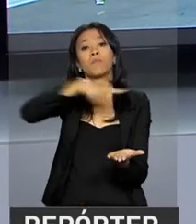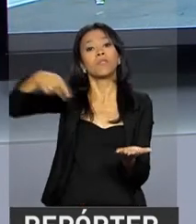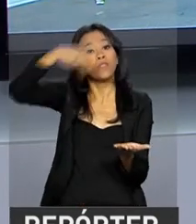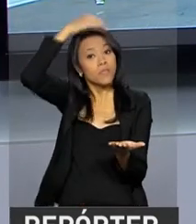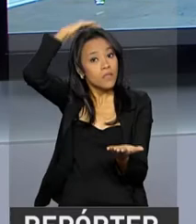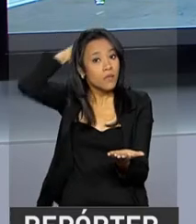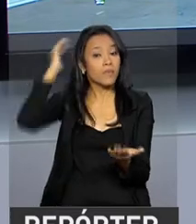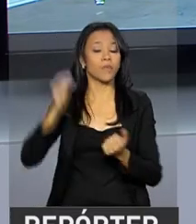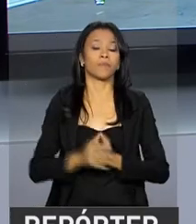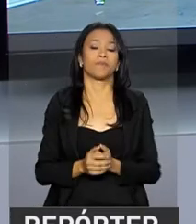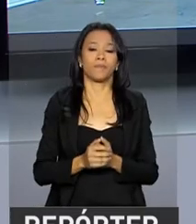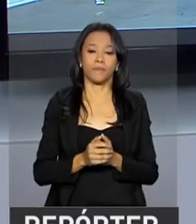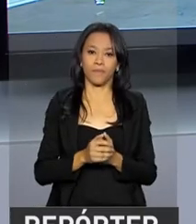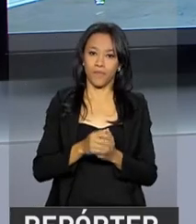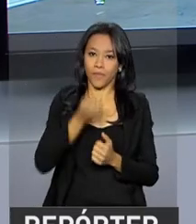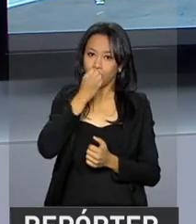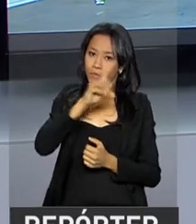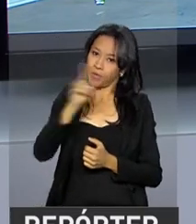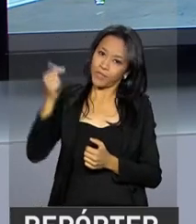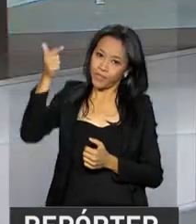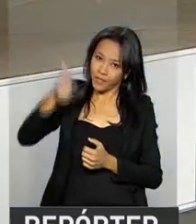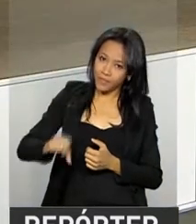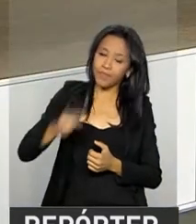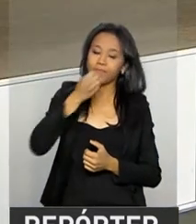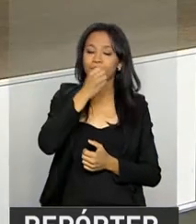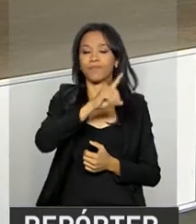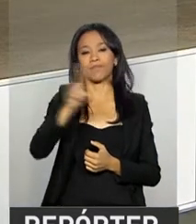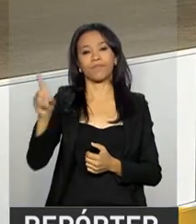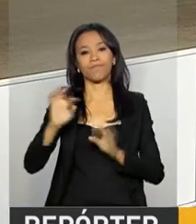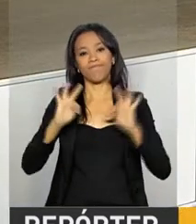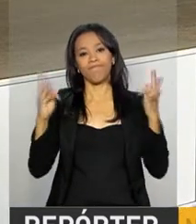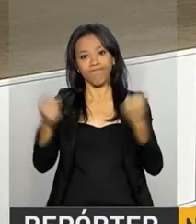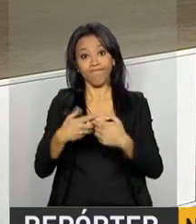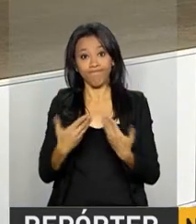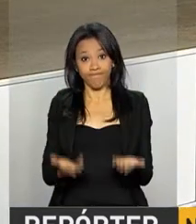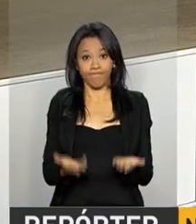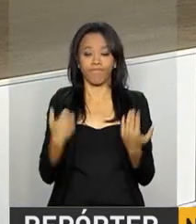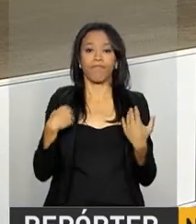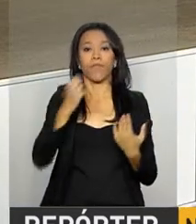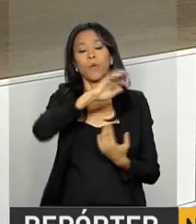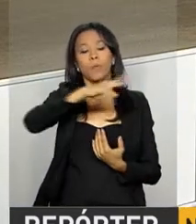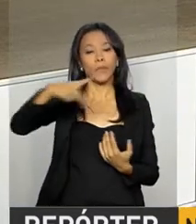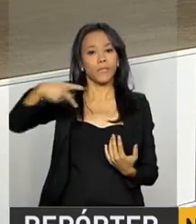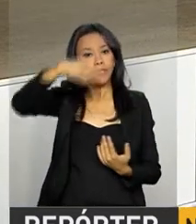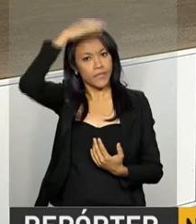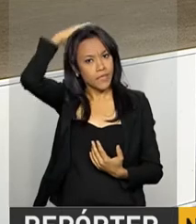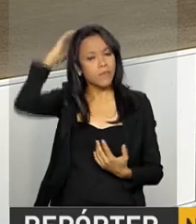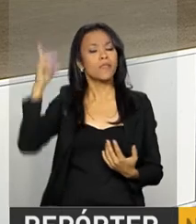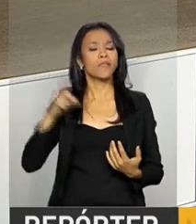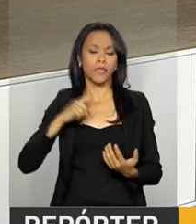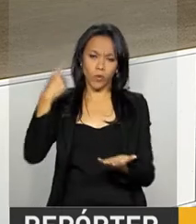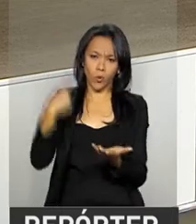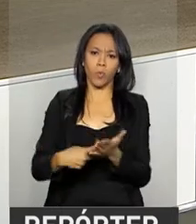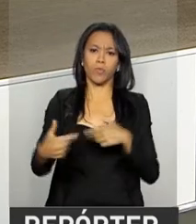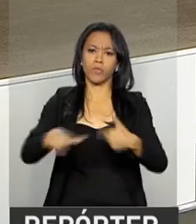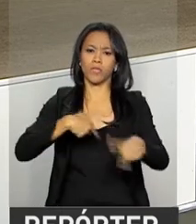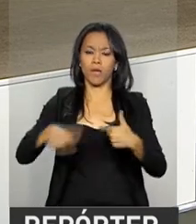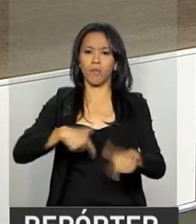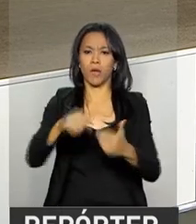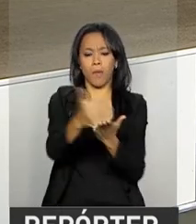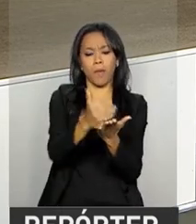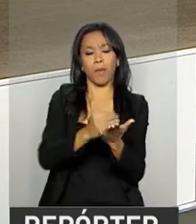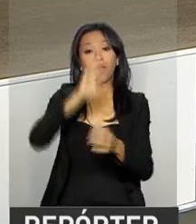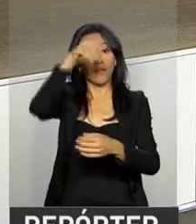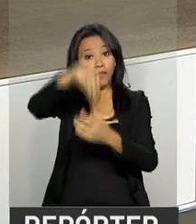lê-la carol bom dia para você mais uma vez bom dia a todos olha carol o presidente michel temer cumpre agenda interna na parte da manhã